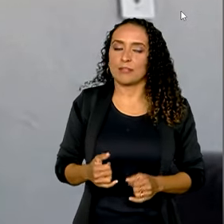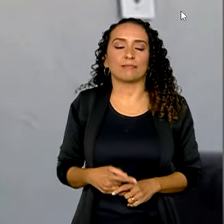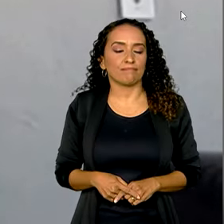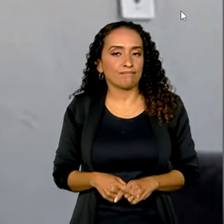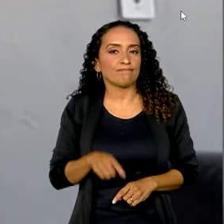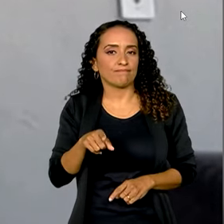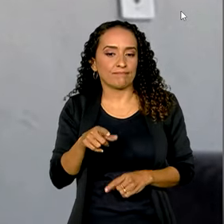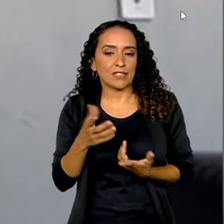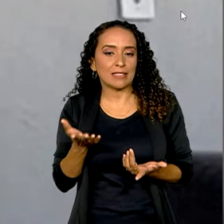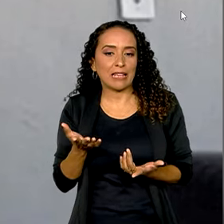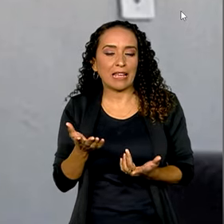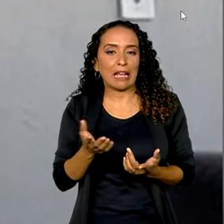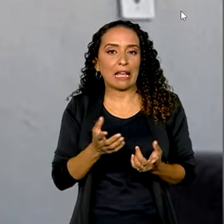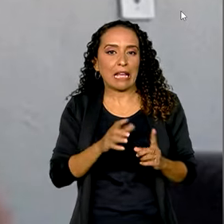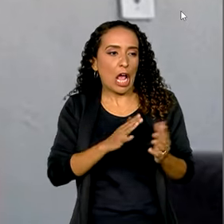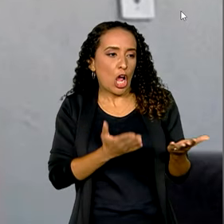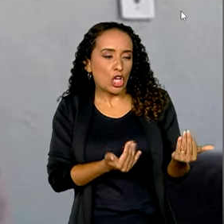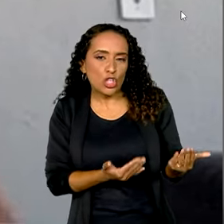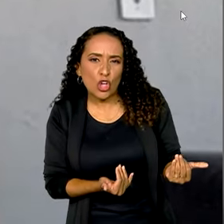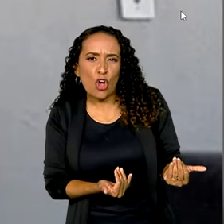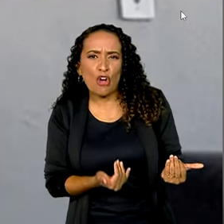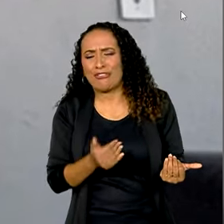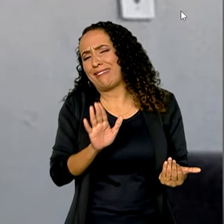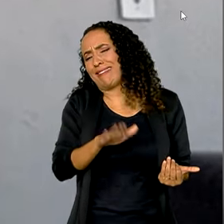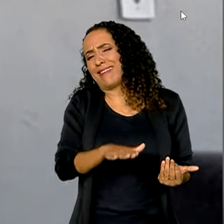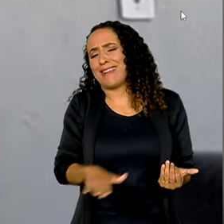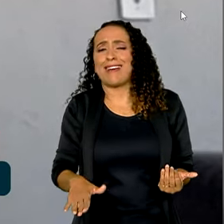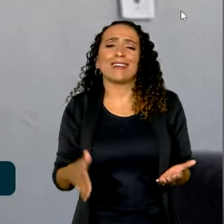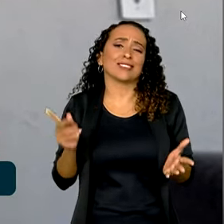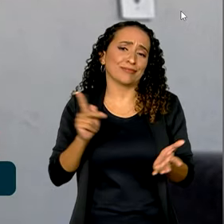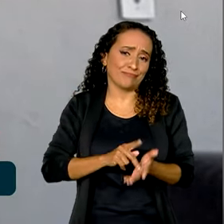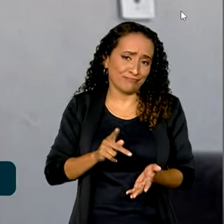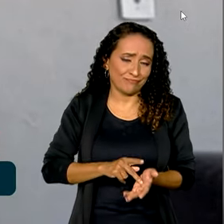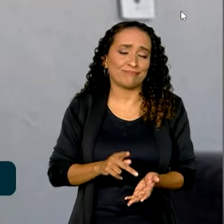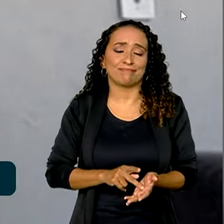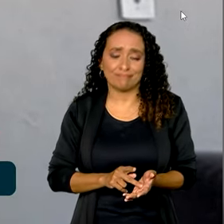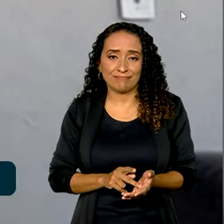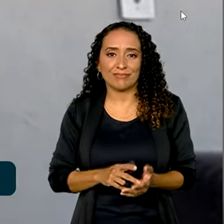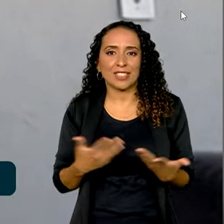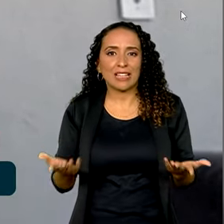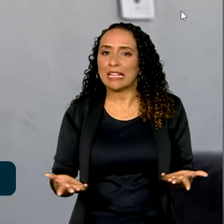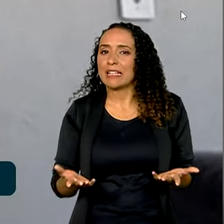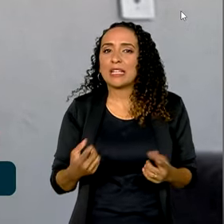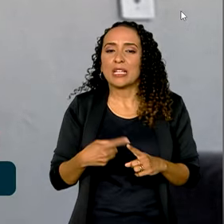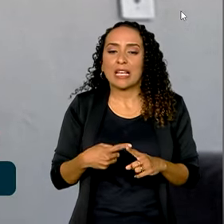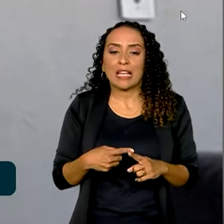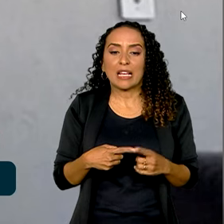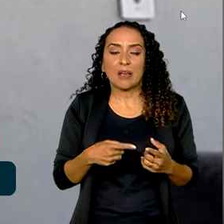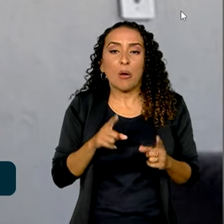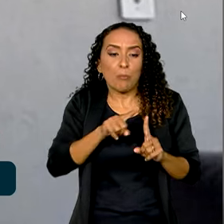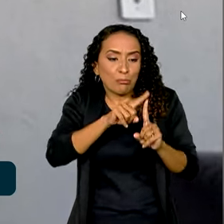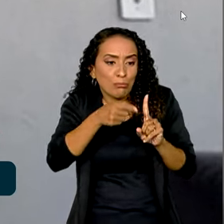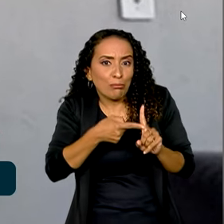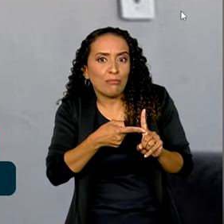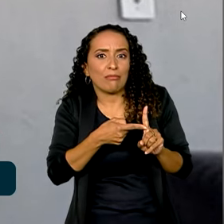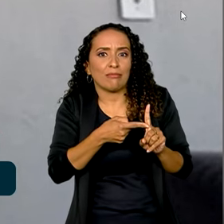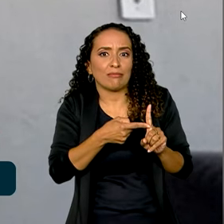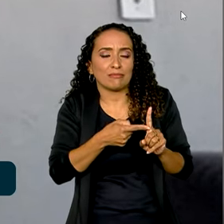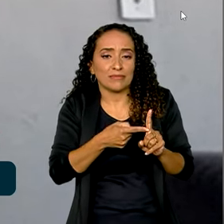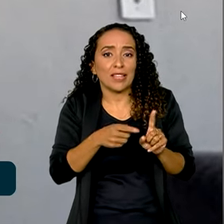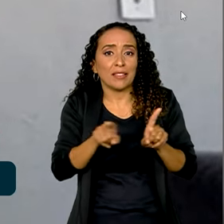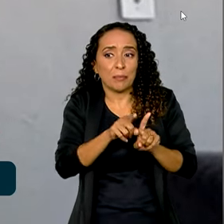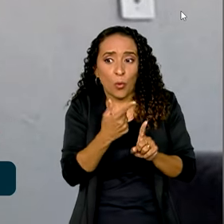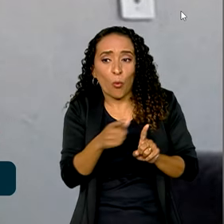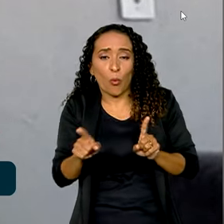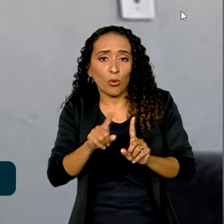G está na adolescência você é uma criança na verdade é uma criança no você tá gerando uma criança no corpo de uma